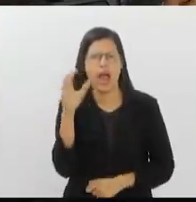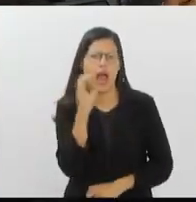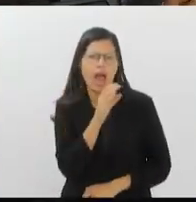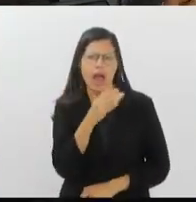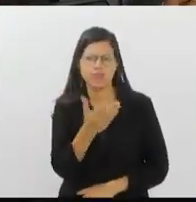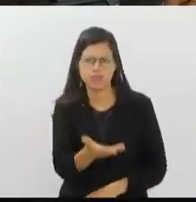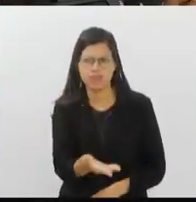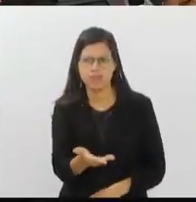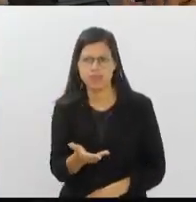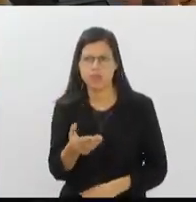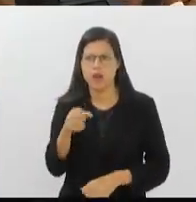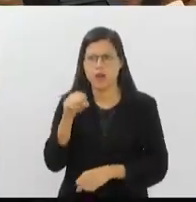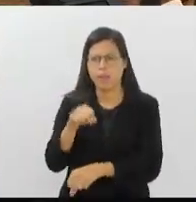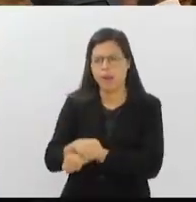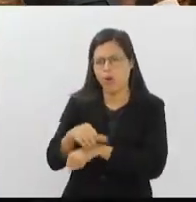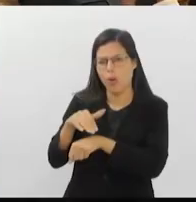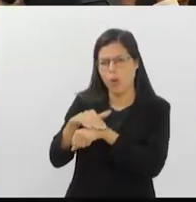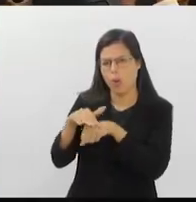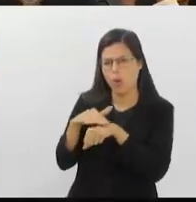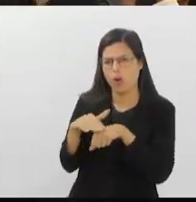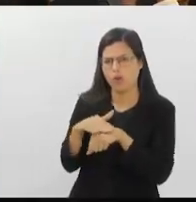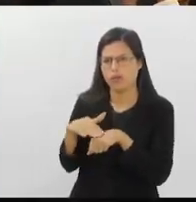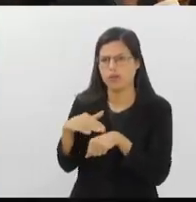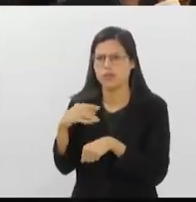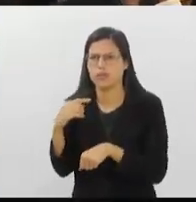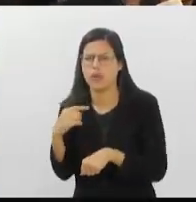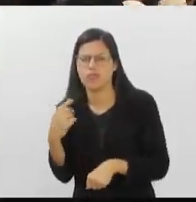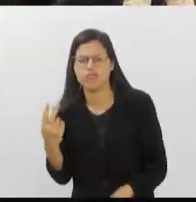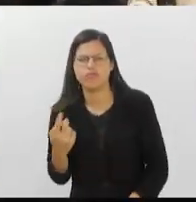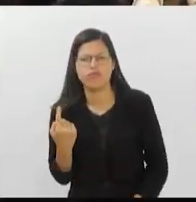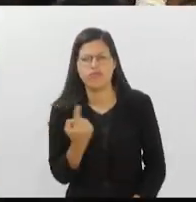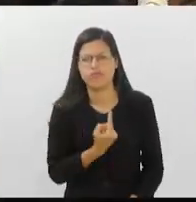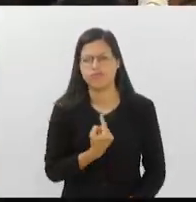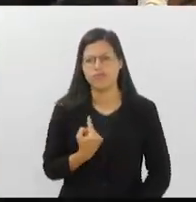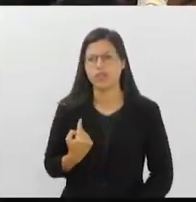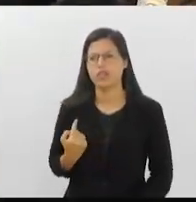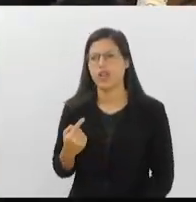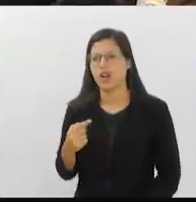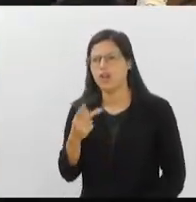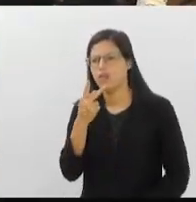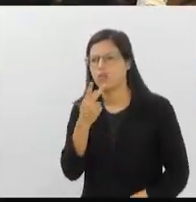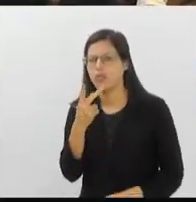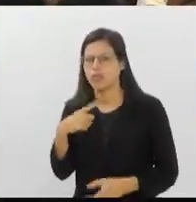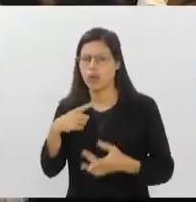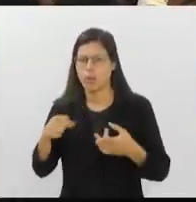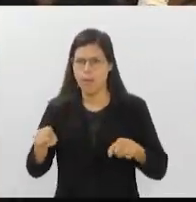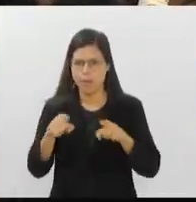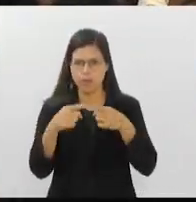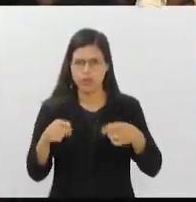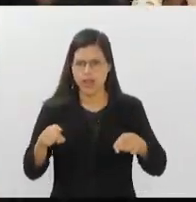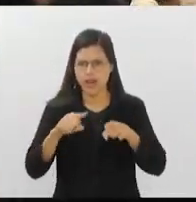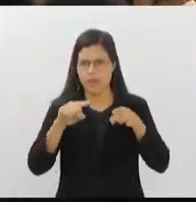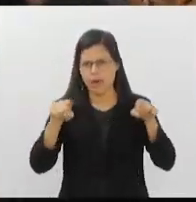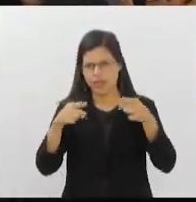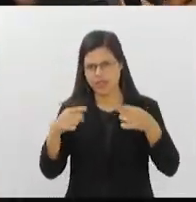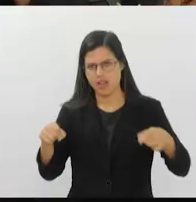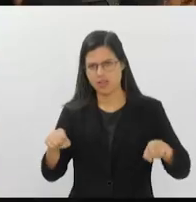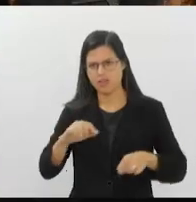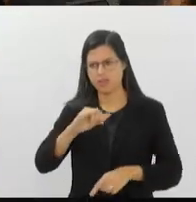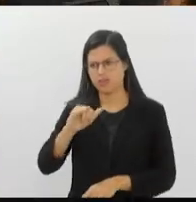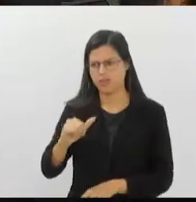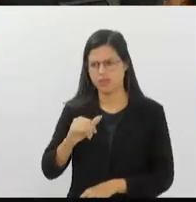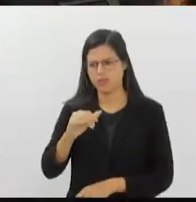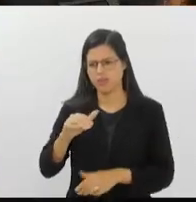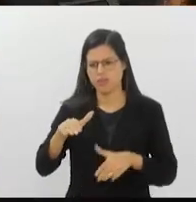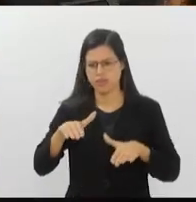isso ele parou, conversou com a gente. Papo vai, papo vem. Olha, trouxe uma música, vim lá de Jacarepaguá. A galera me